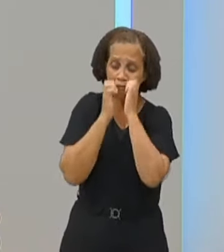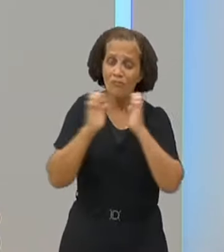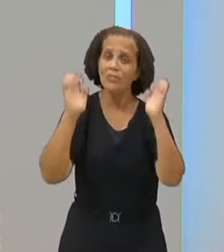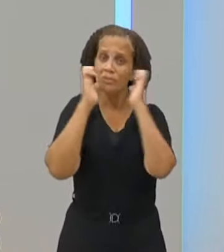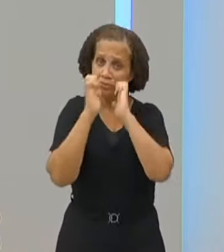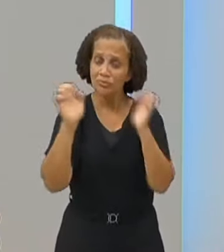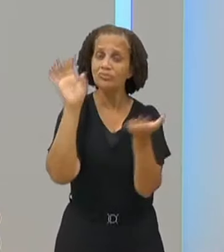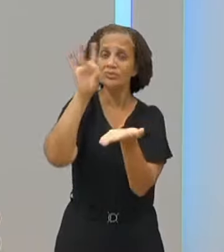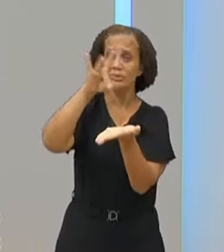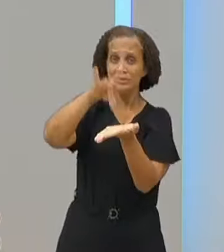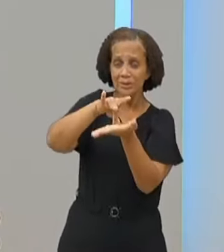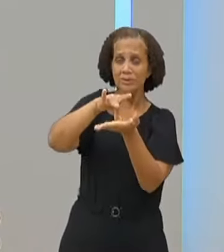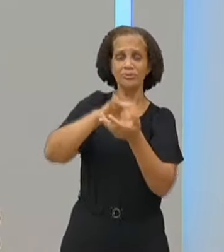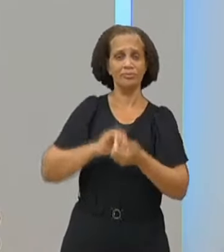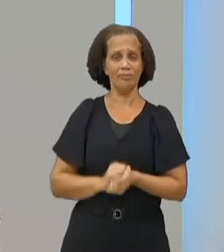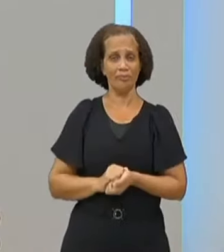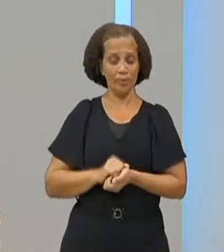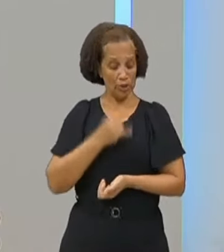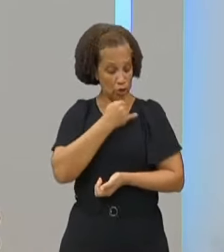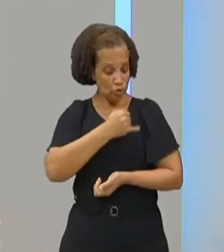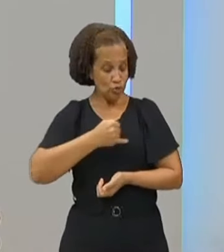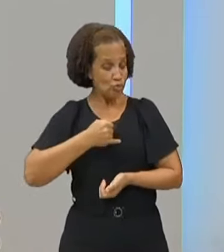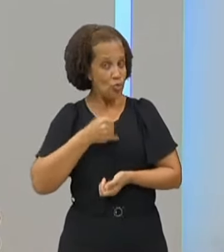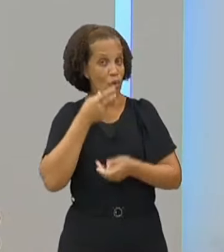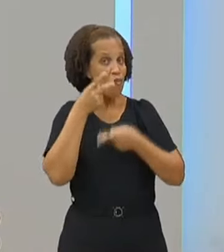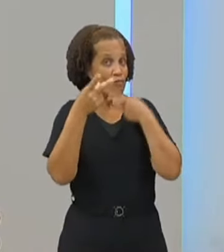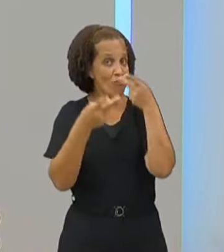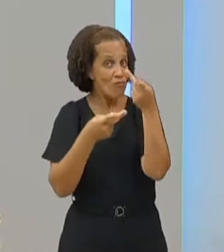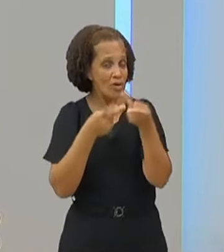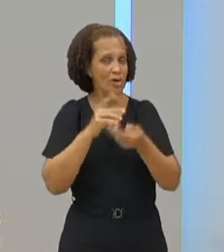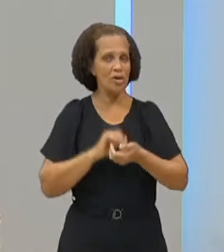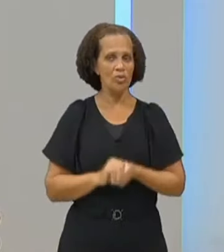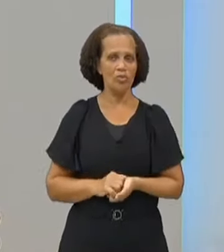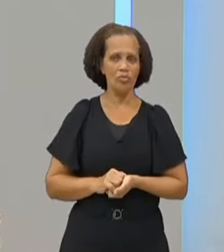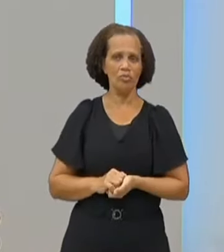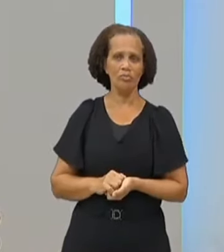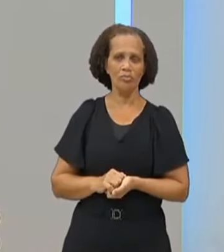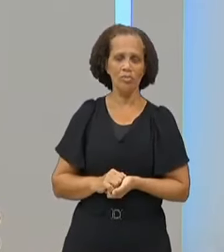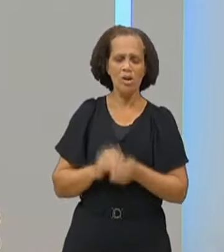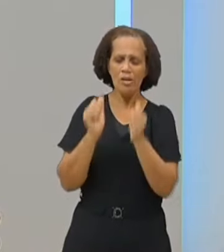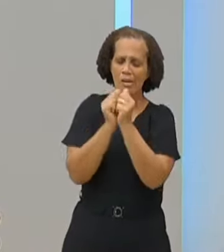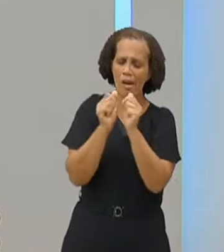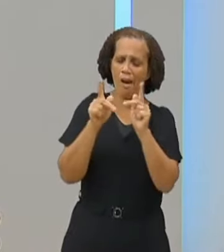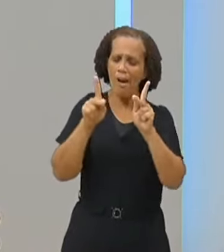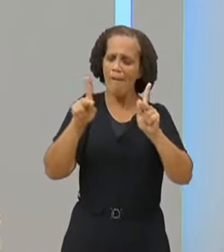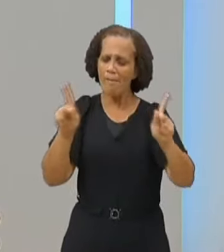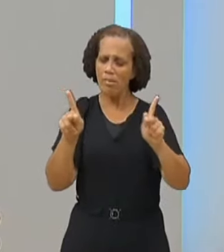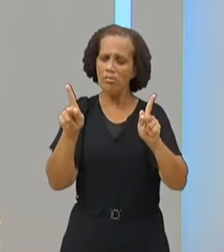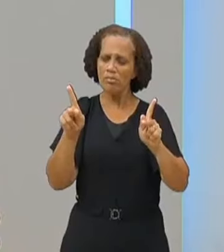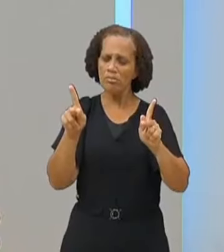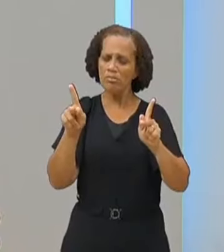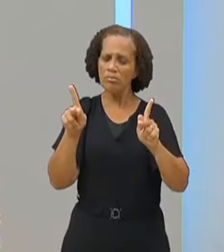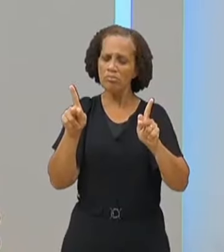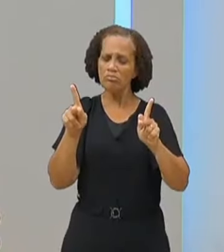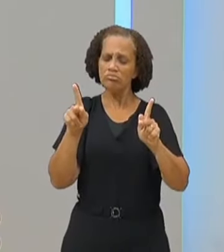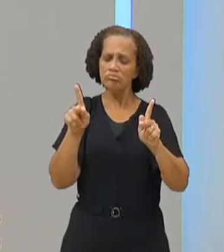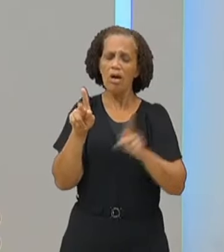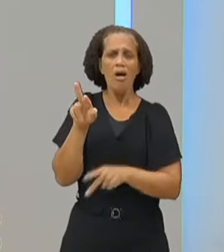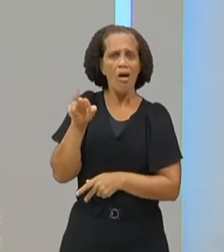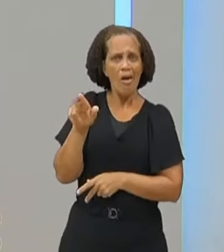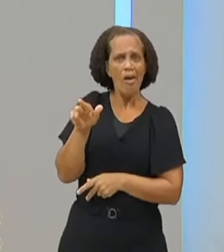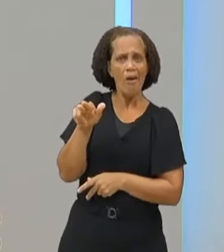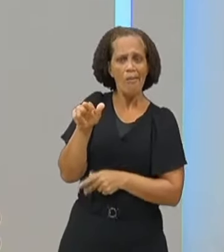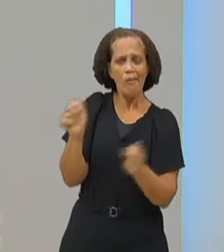Evangelho. João disse isso nos primeiros versículos lá de Apocalipse: Eu sou o vosso irmão